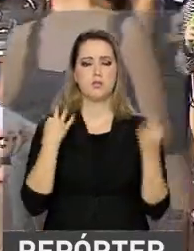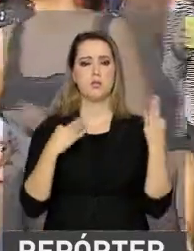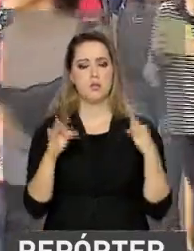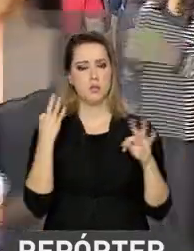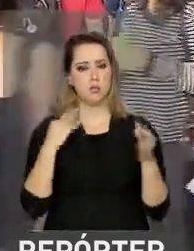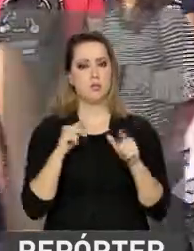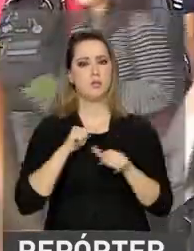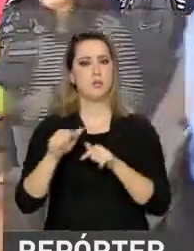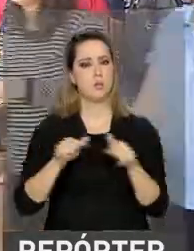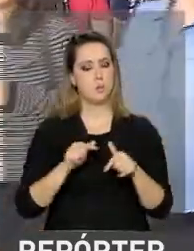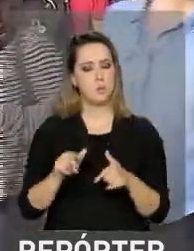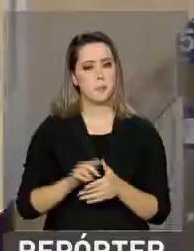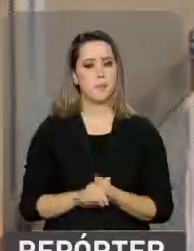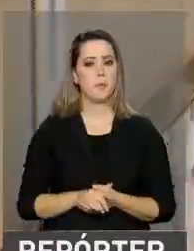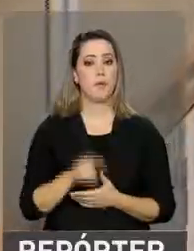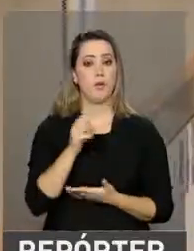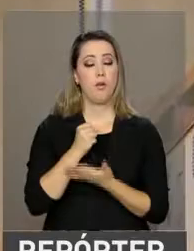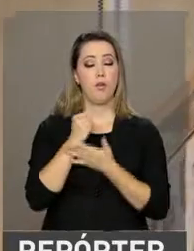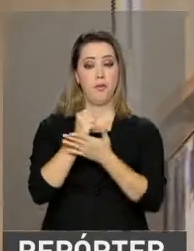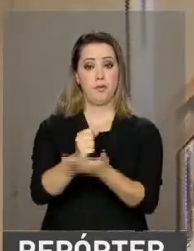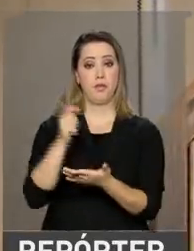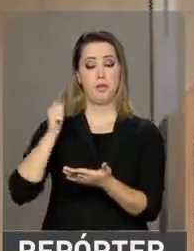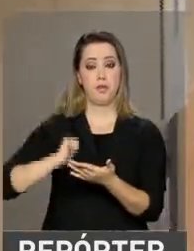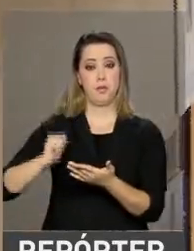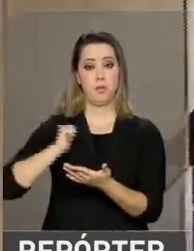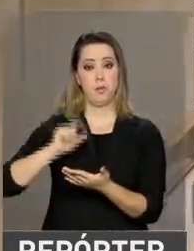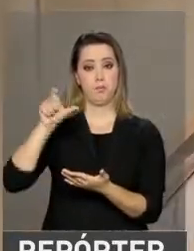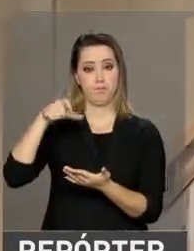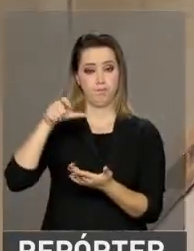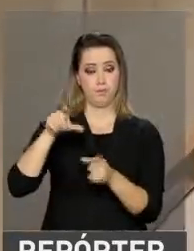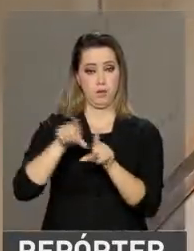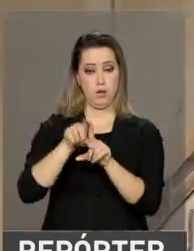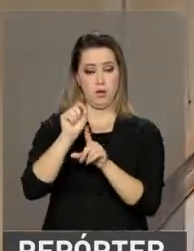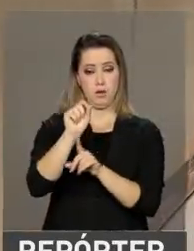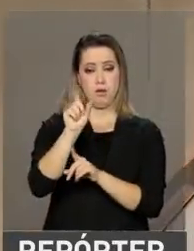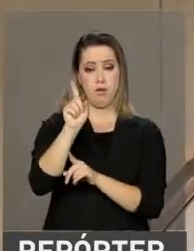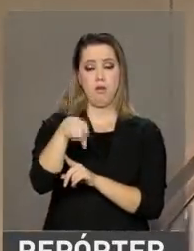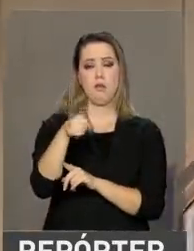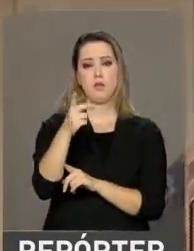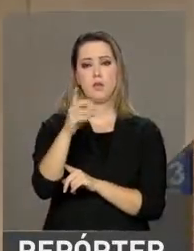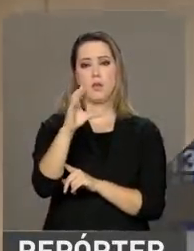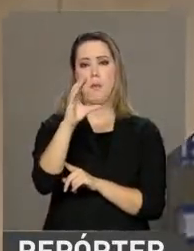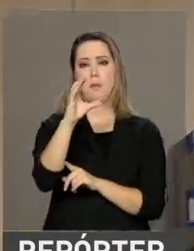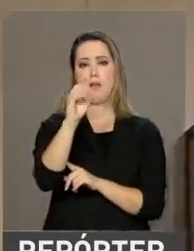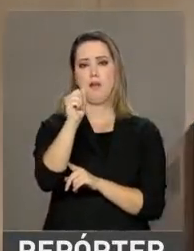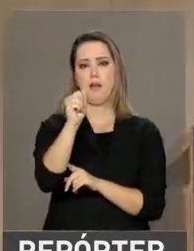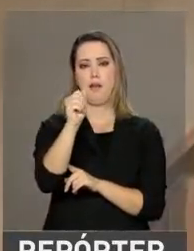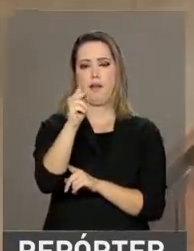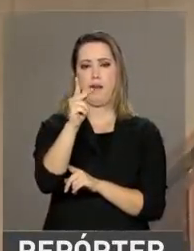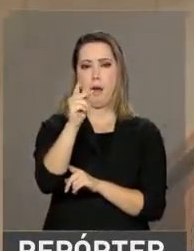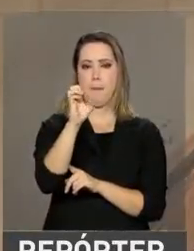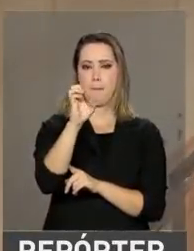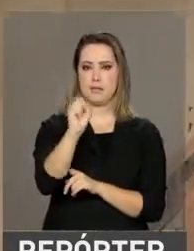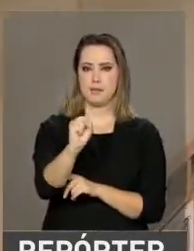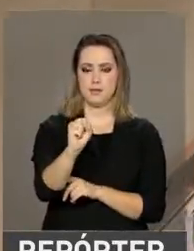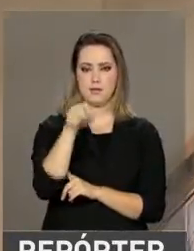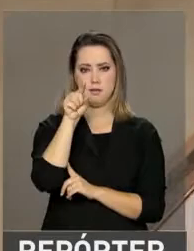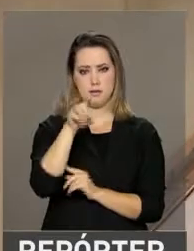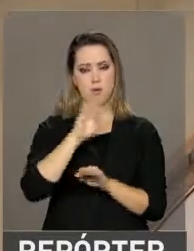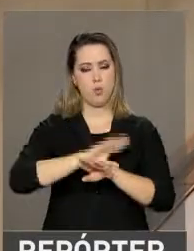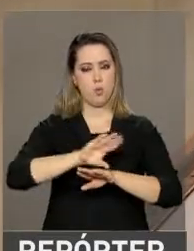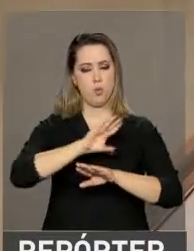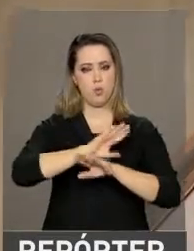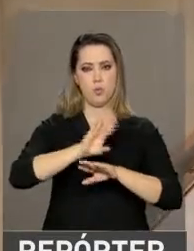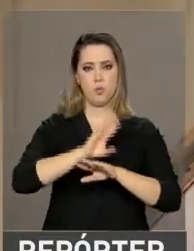viabilização das bolsas de estudo será feita pela capes a coordenação de aperfeiçoamento de pessoal de nível superior o curso em uma